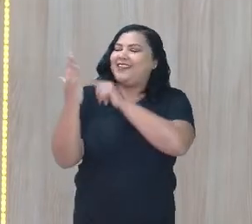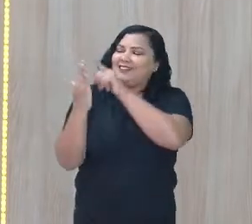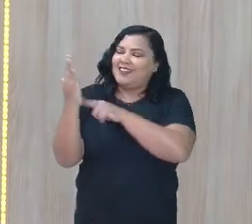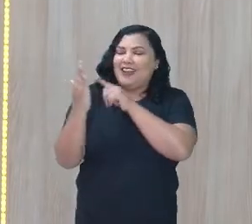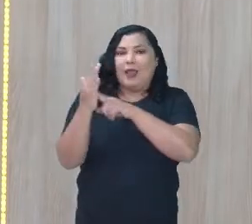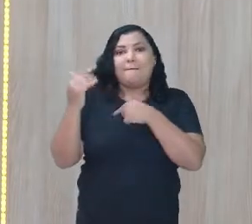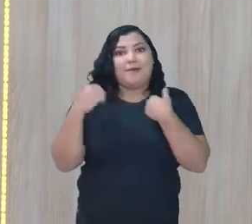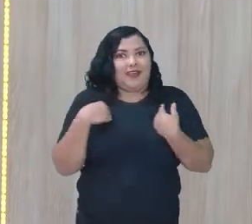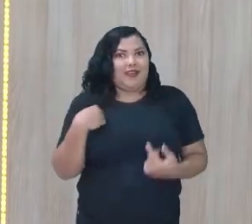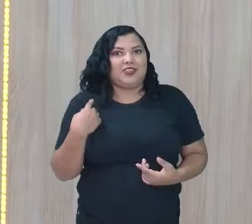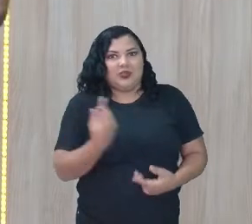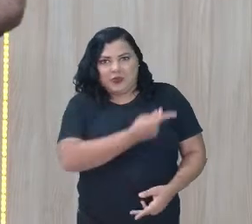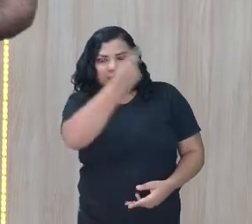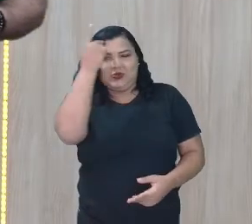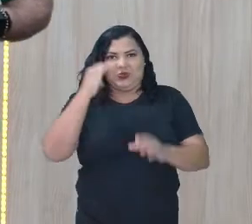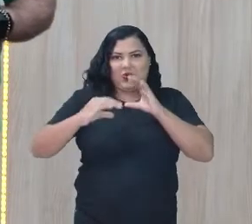para